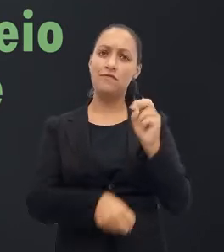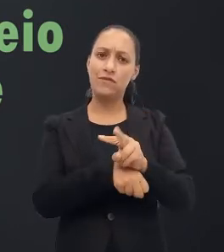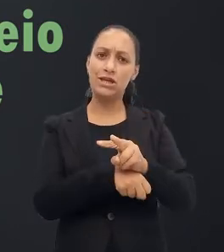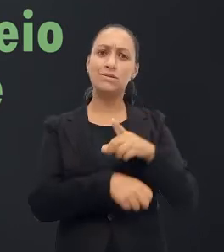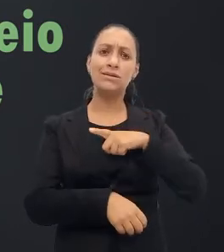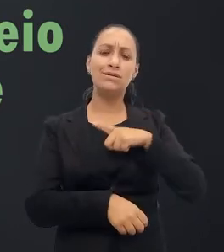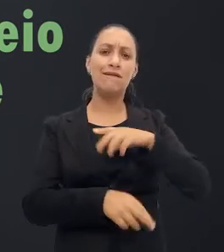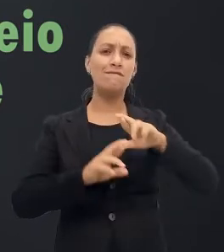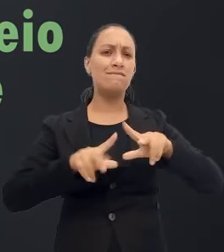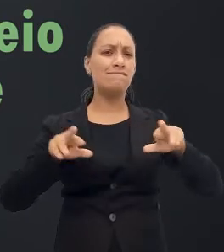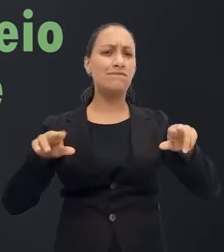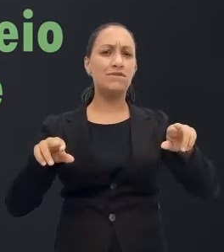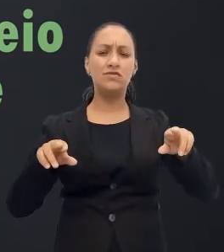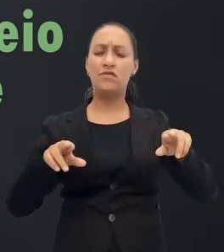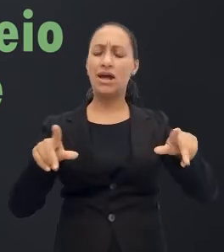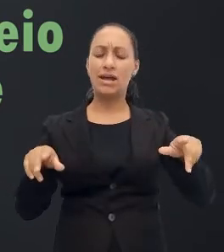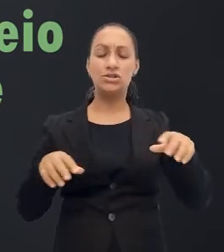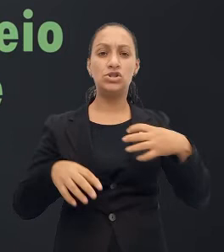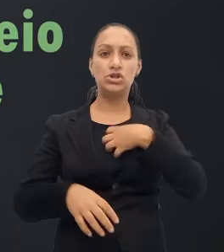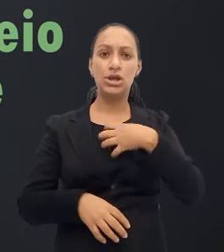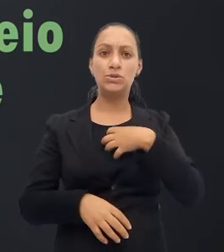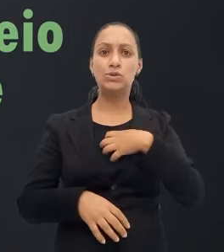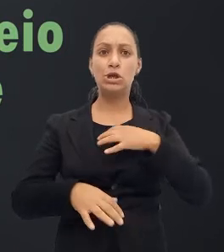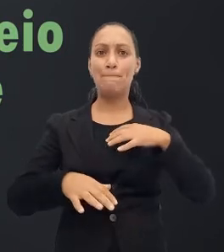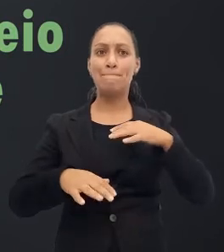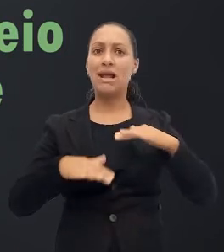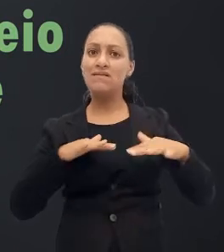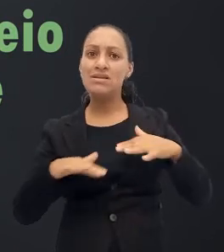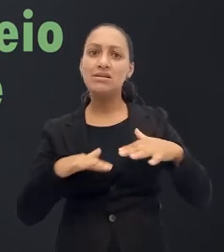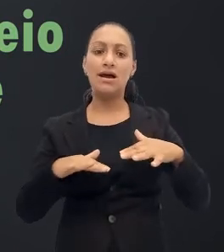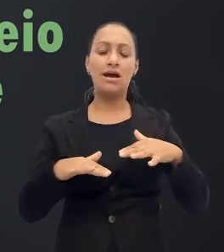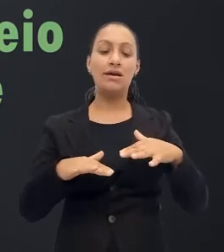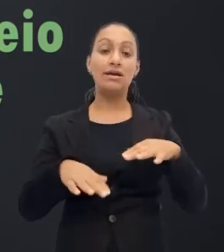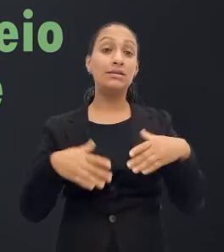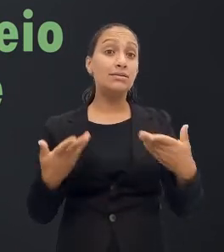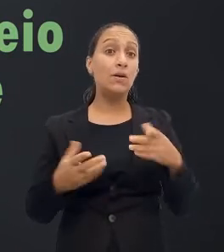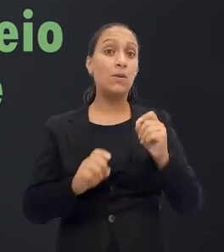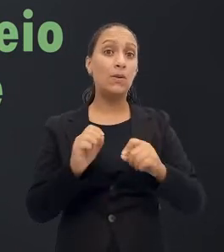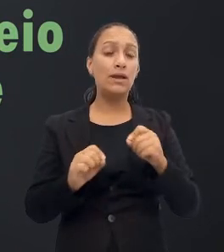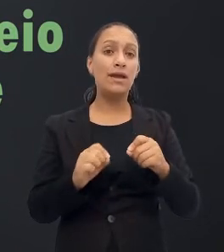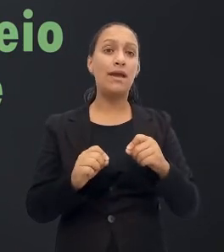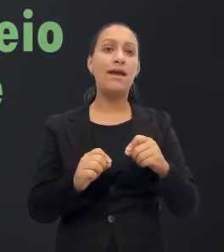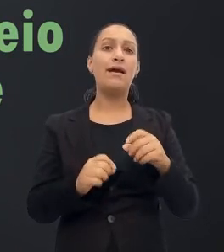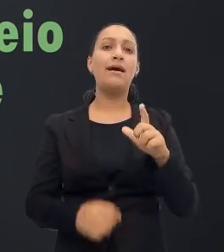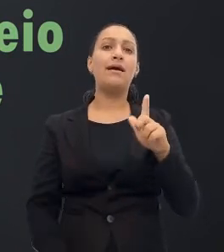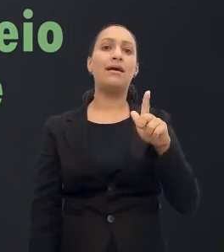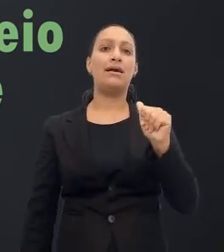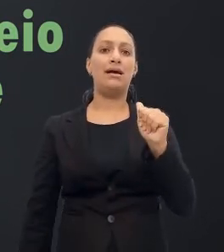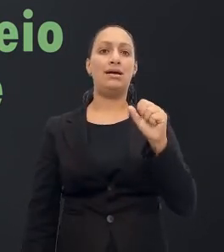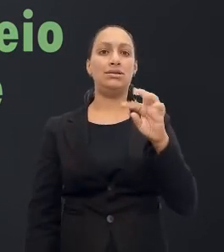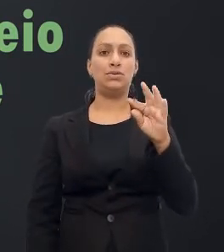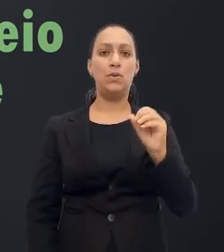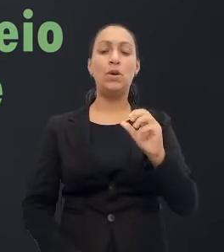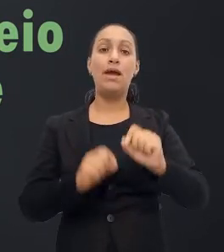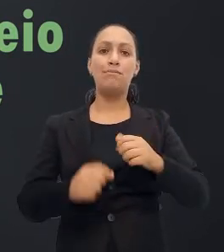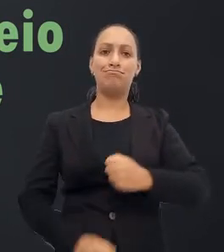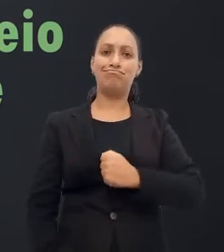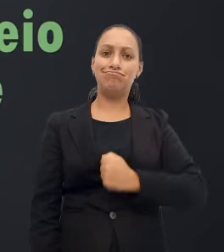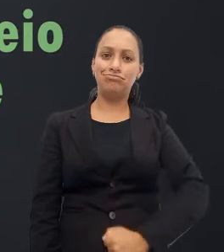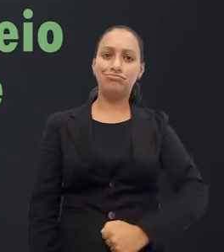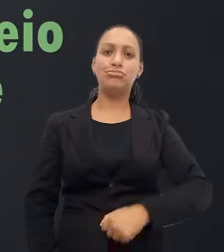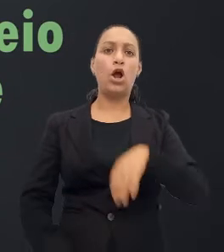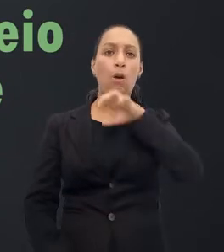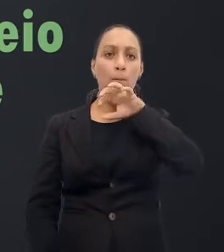diversas manifestações, e uma delas é também casos de gastroenterite, que é a diarreia, vômito e